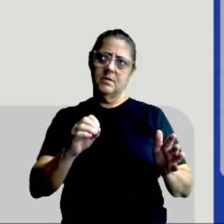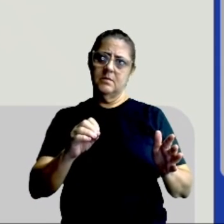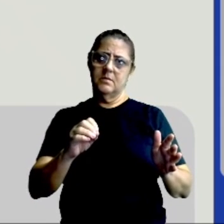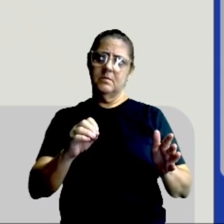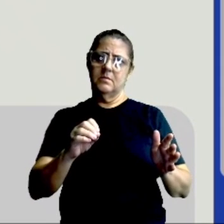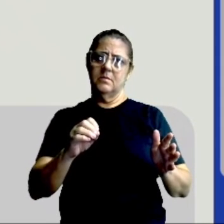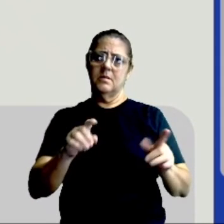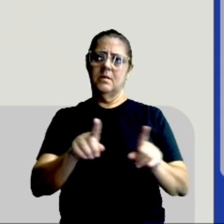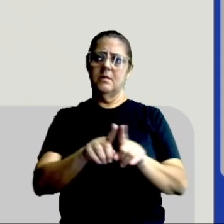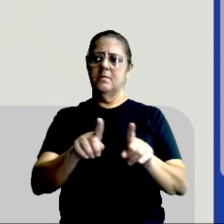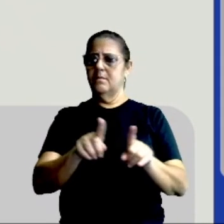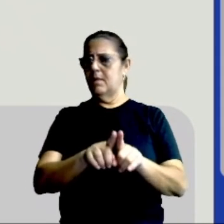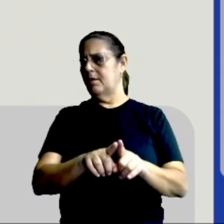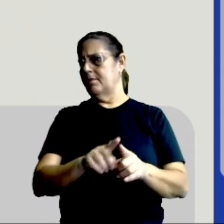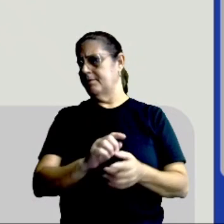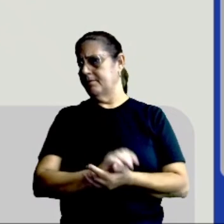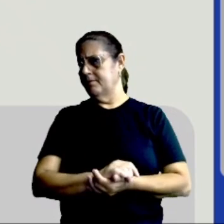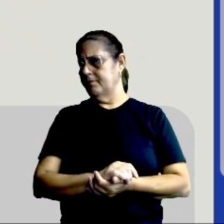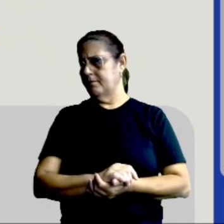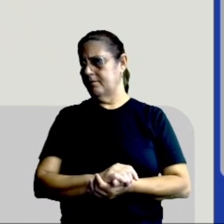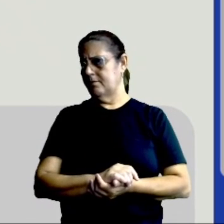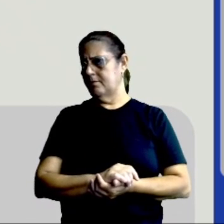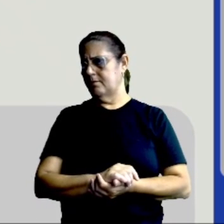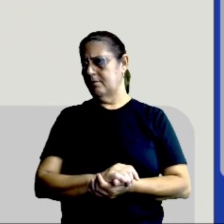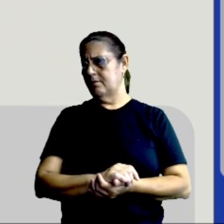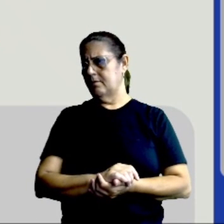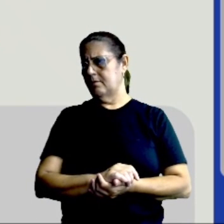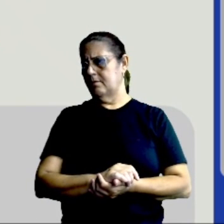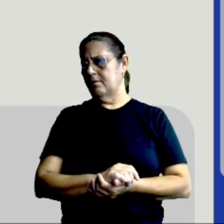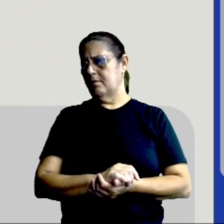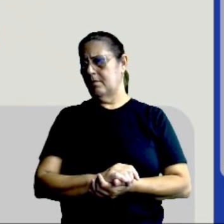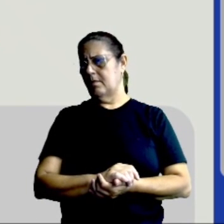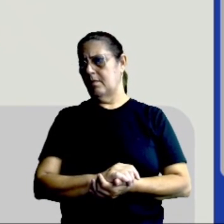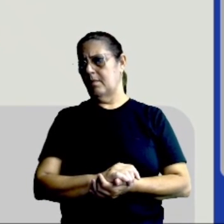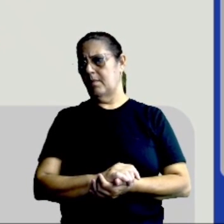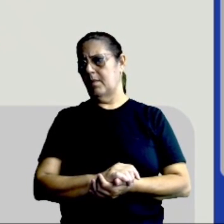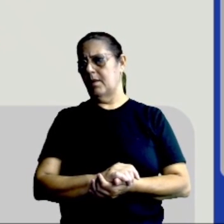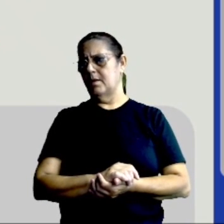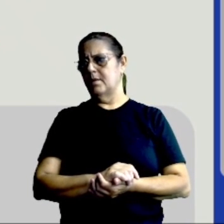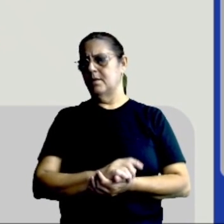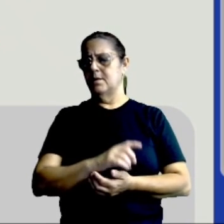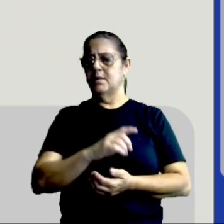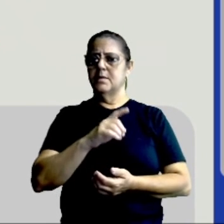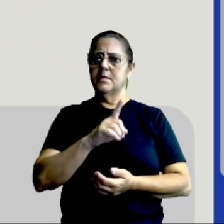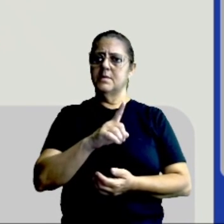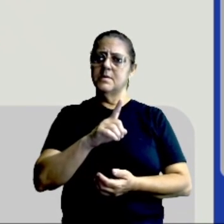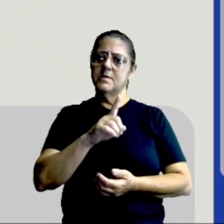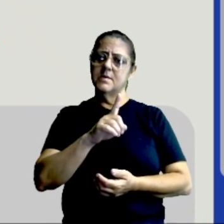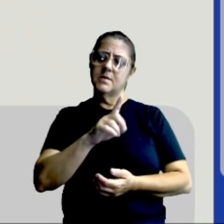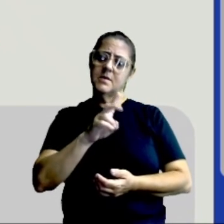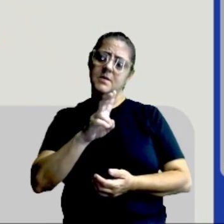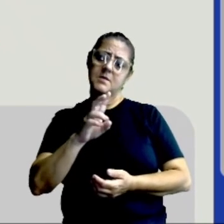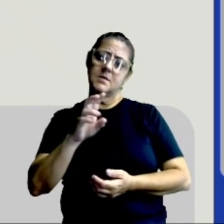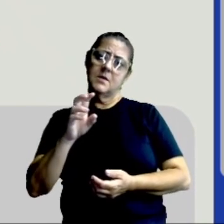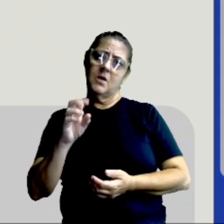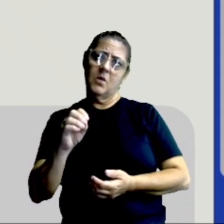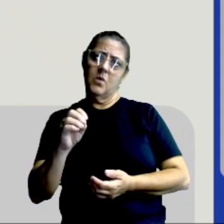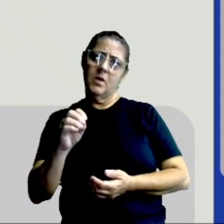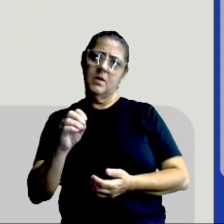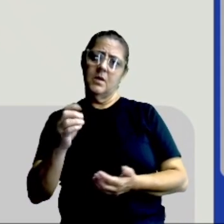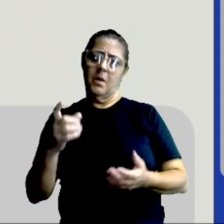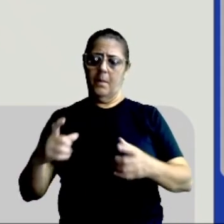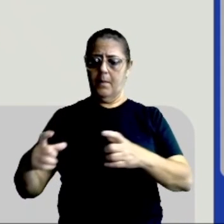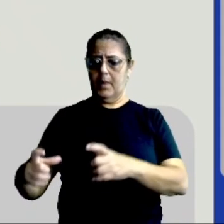com um pedaço desse, né? Ficou agora, ó, um peso de 150 do lado de cá. Só que a gente não tem nos